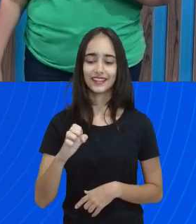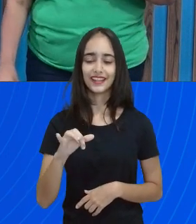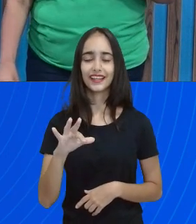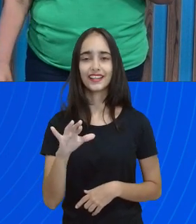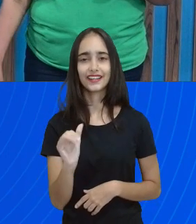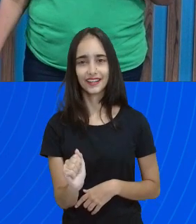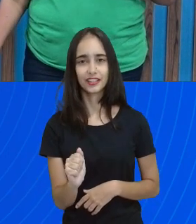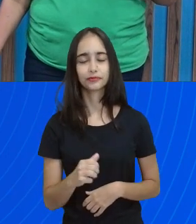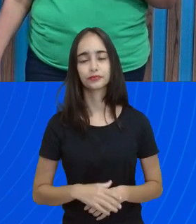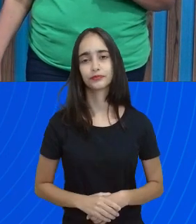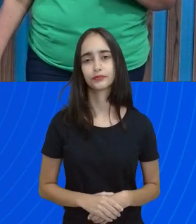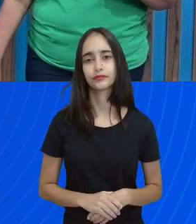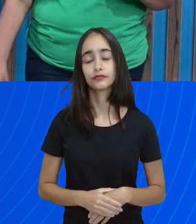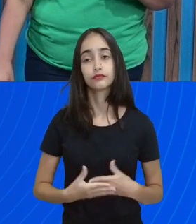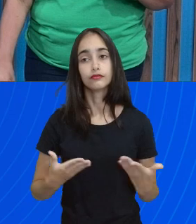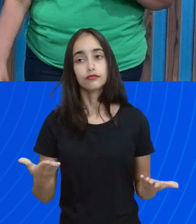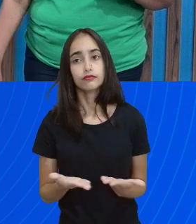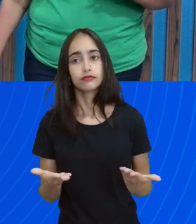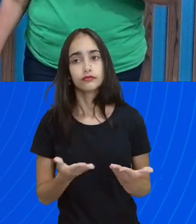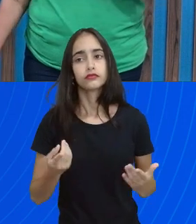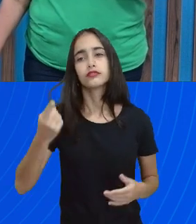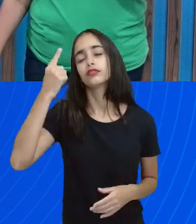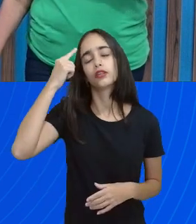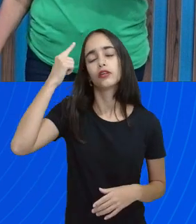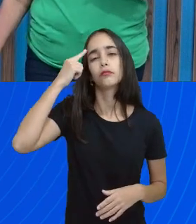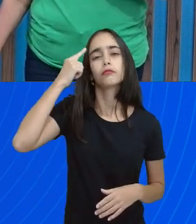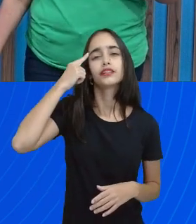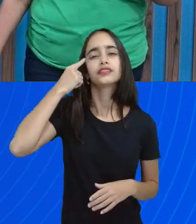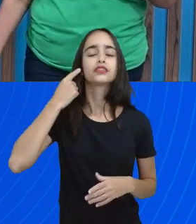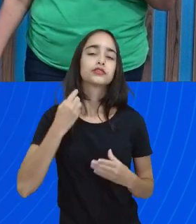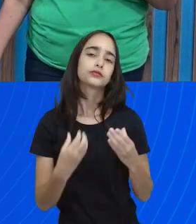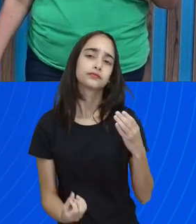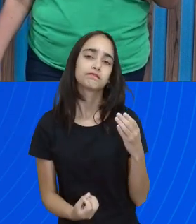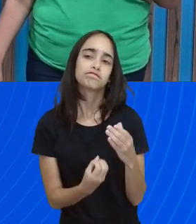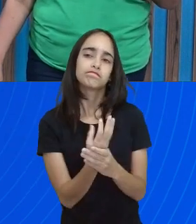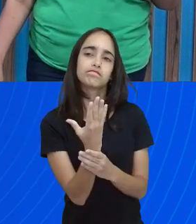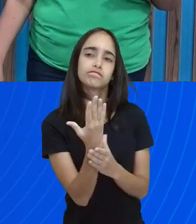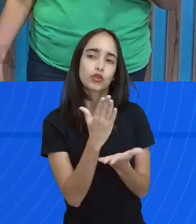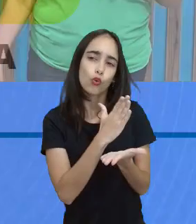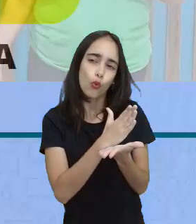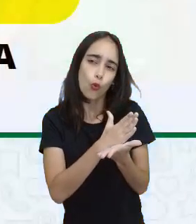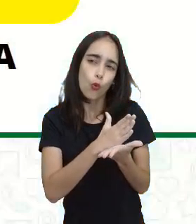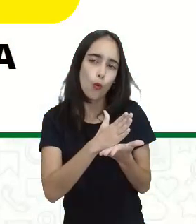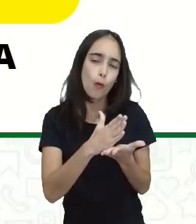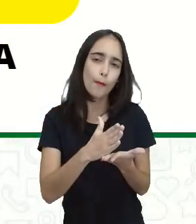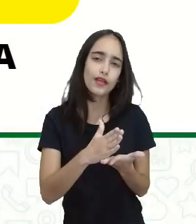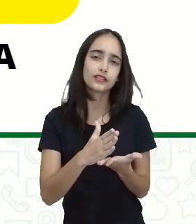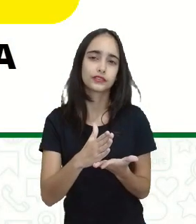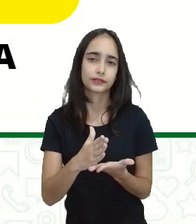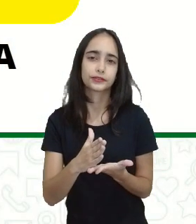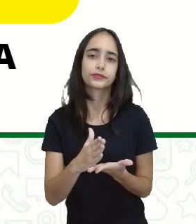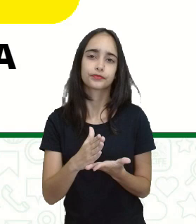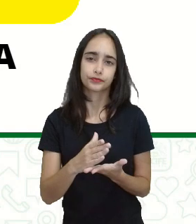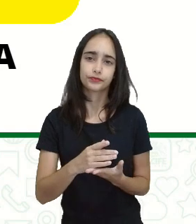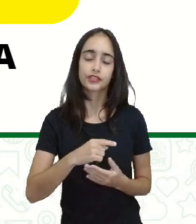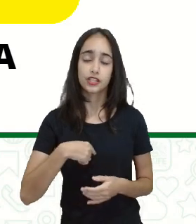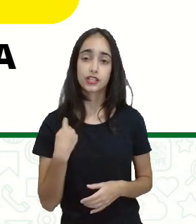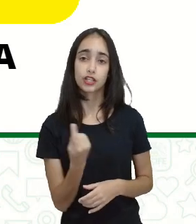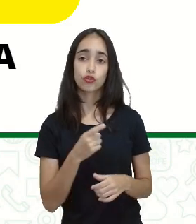E pensando em origem de matéria-prima, pensando na matéria que a gente utiliza para fazer as coisas,